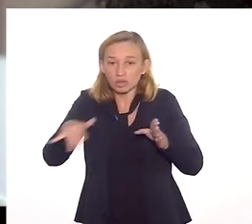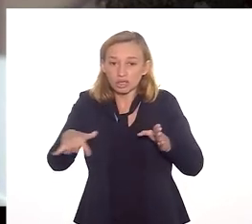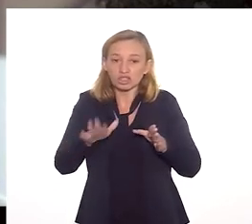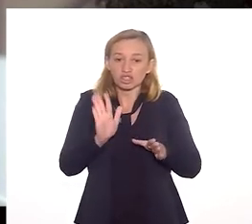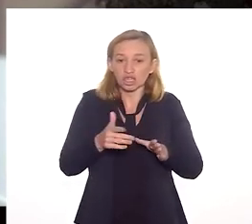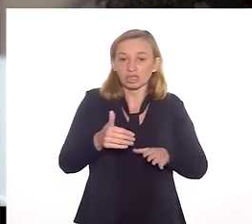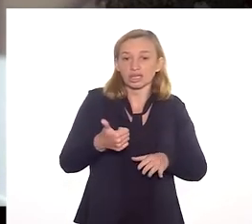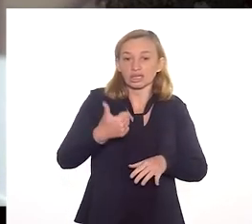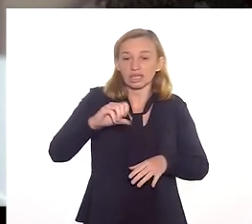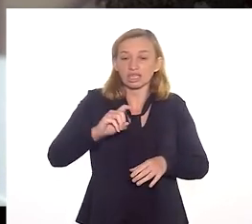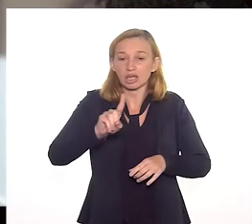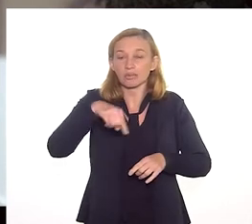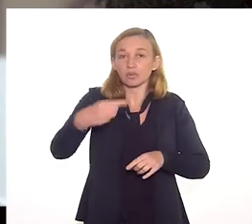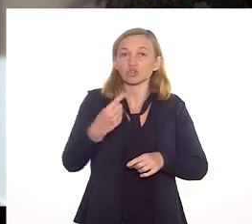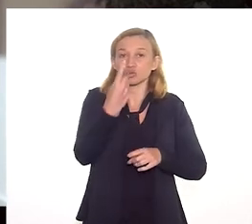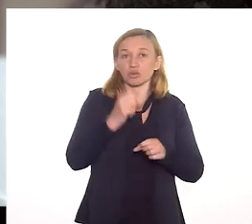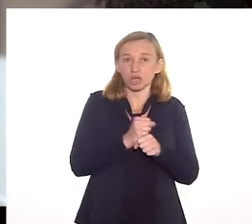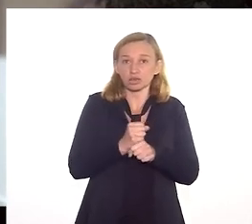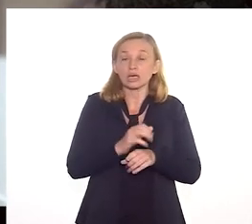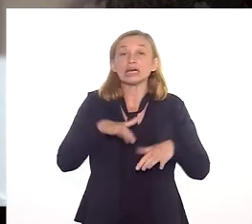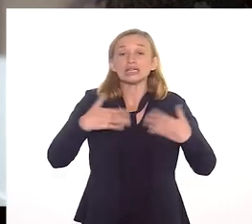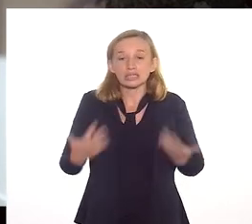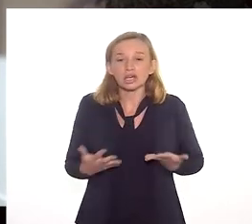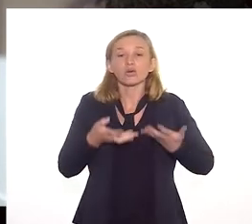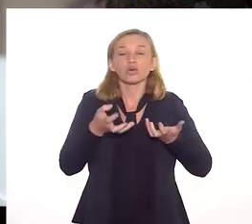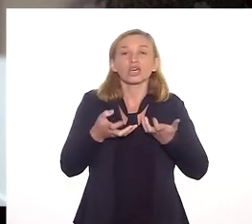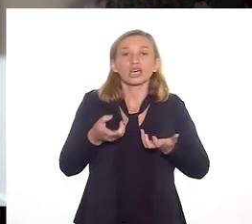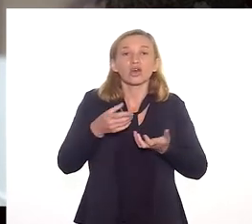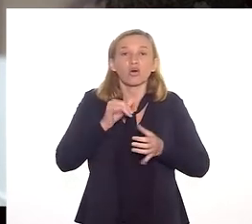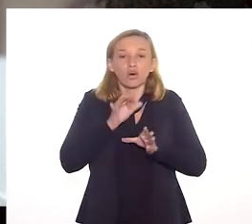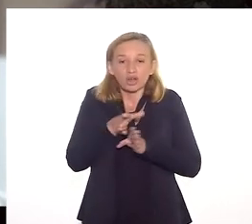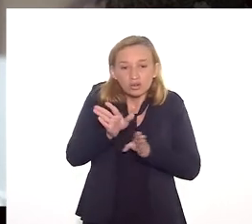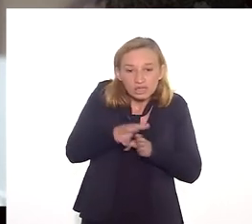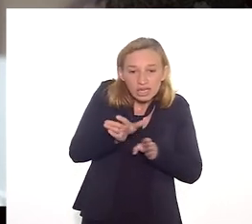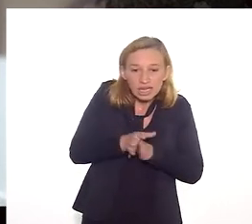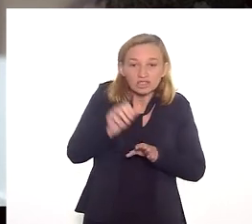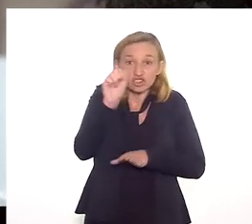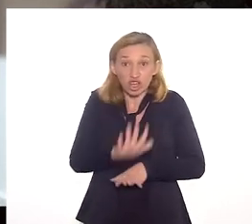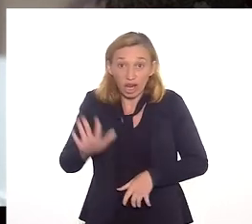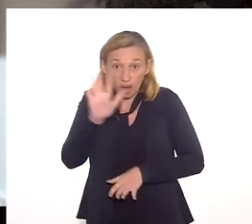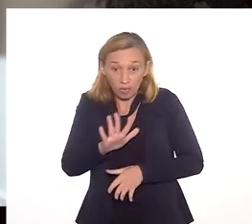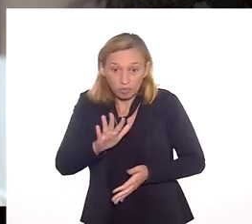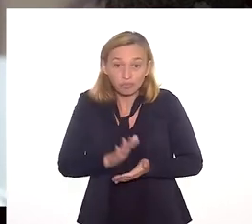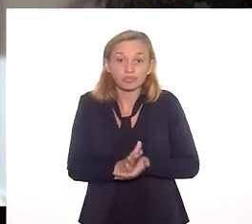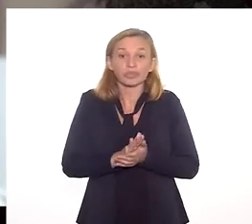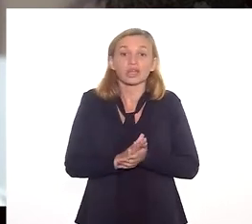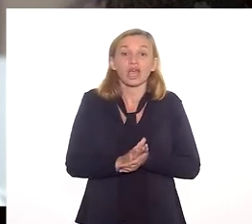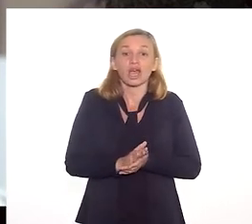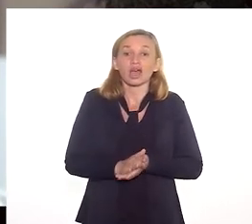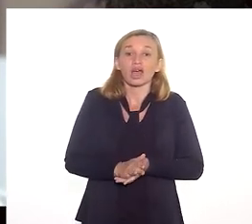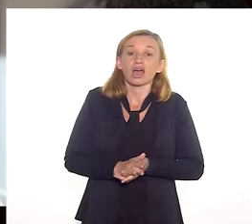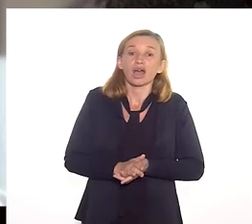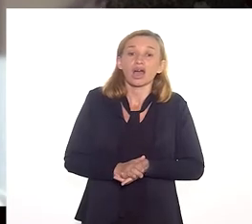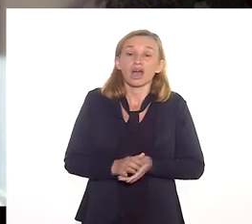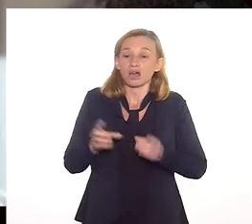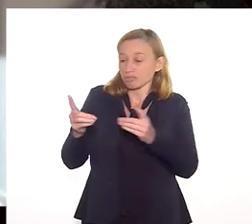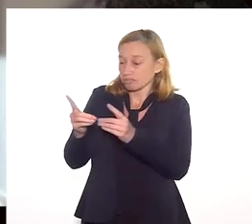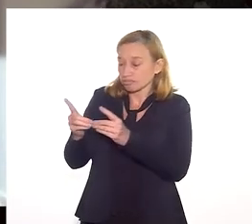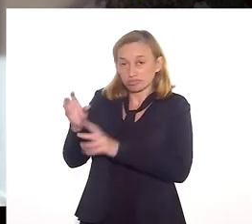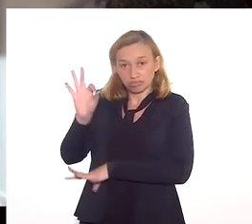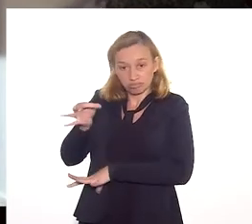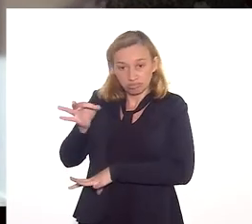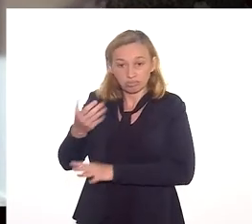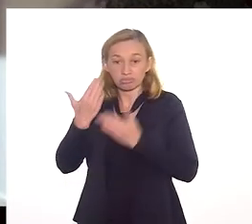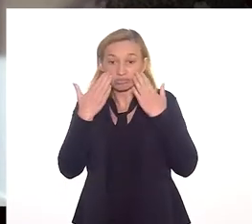está na versão 10, depois de um ano, né? Então, o que que a gente tem orientado de uma maneira geral? A paciente